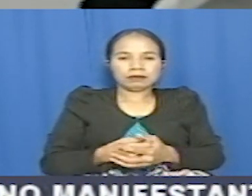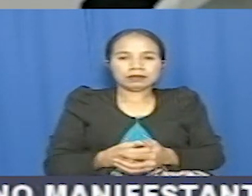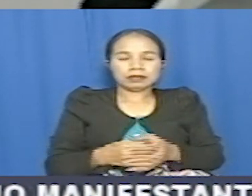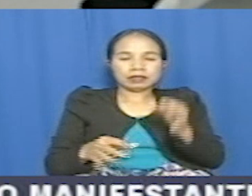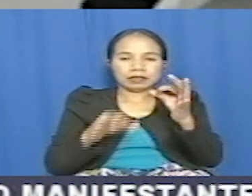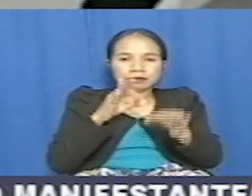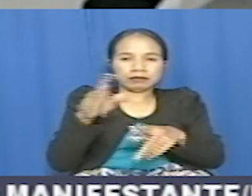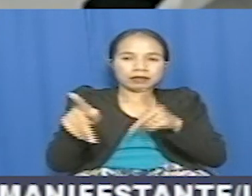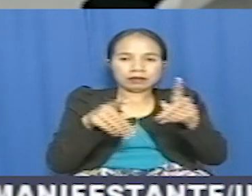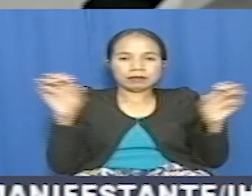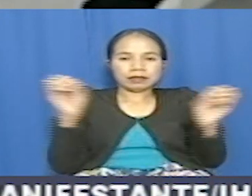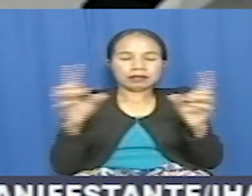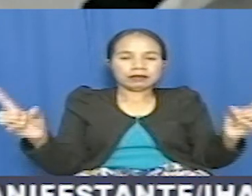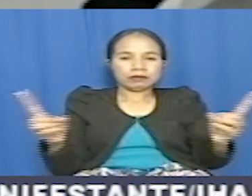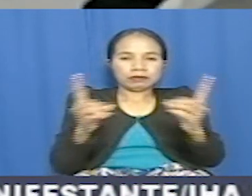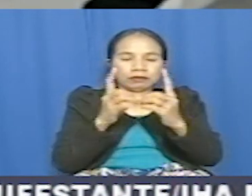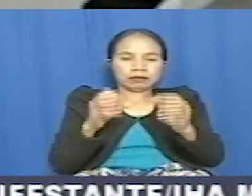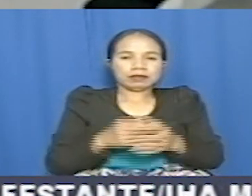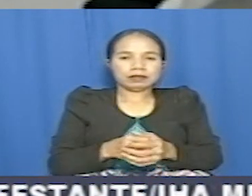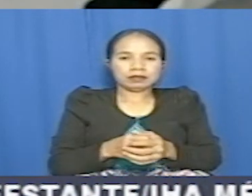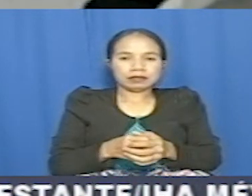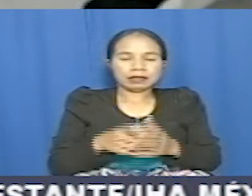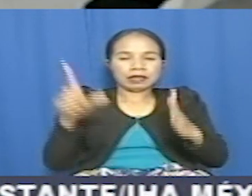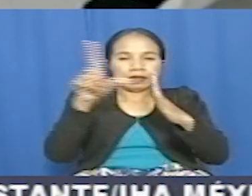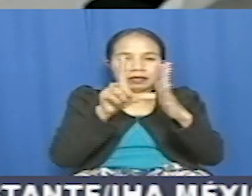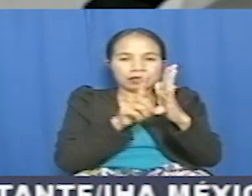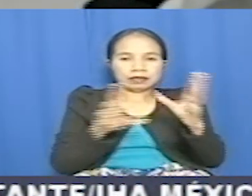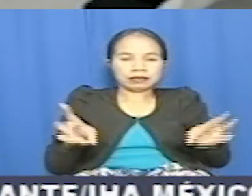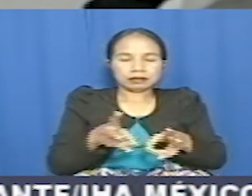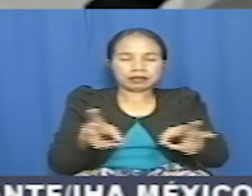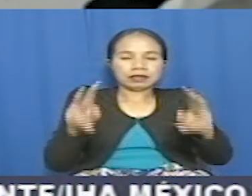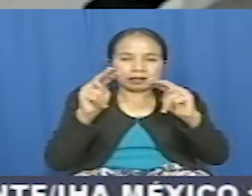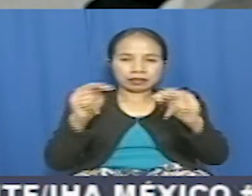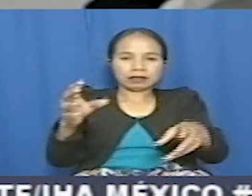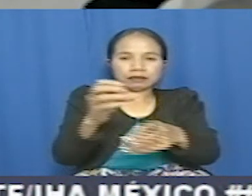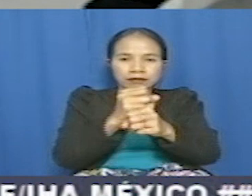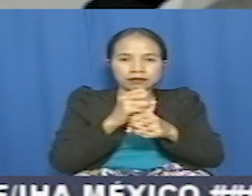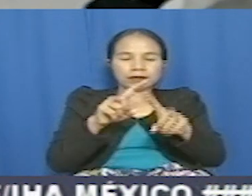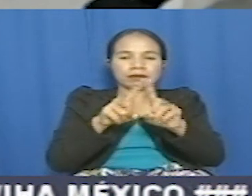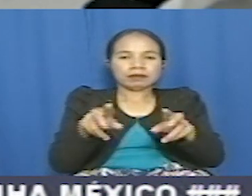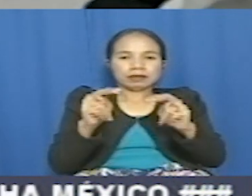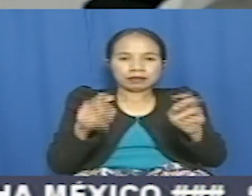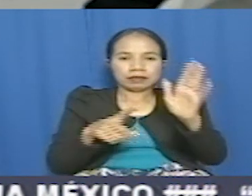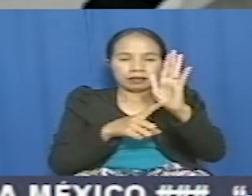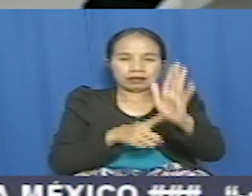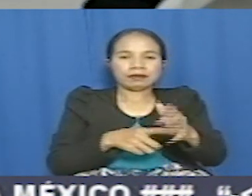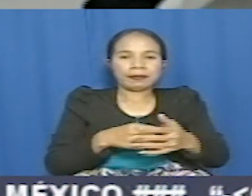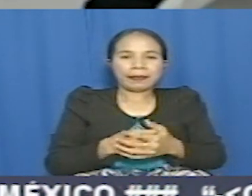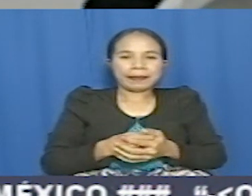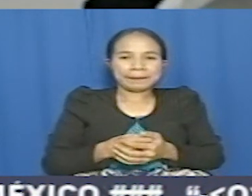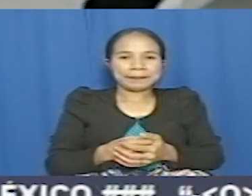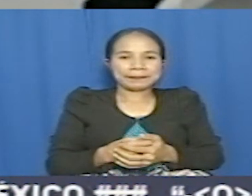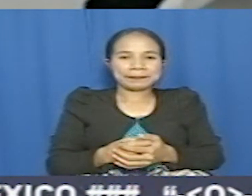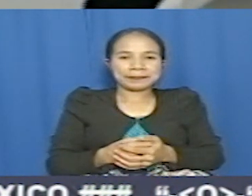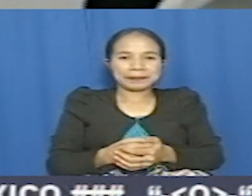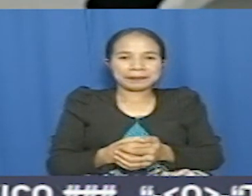sira contra, viola, sinais trânsito, mas ainda bem direito prende. Mas bem tem que atuar na identidade. A identidade